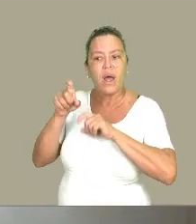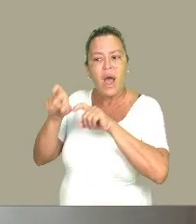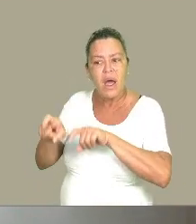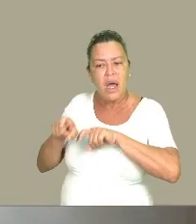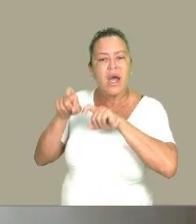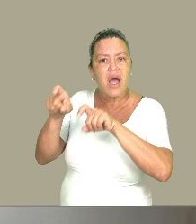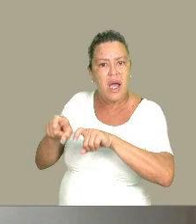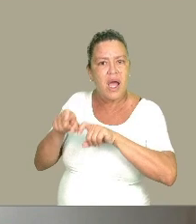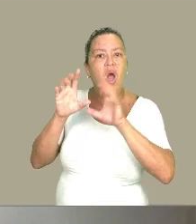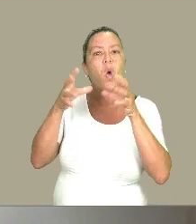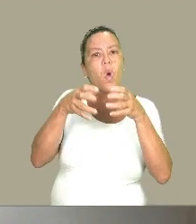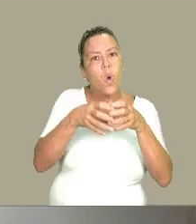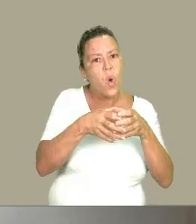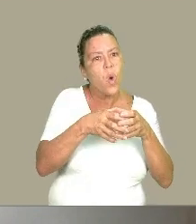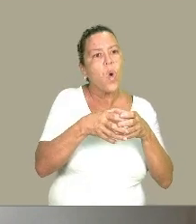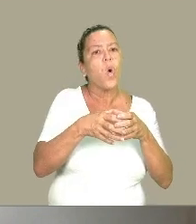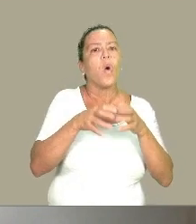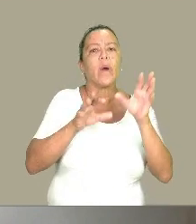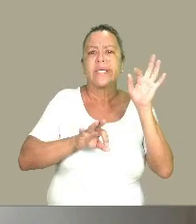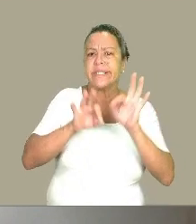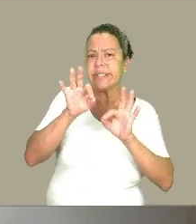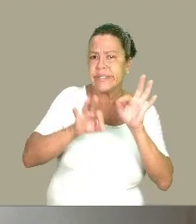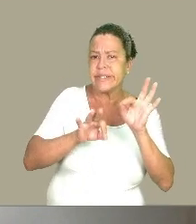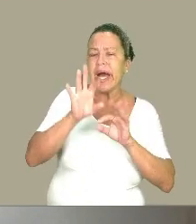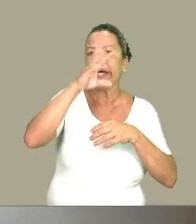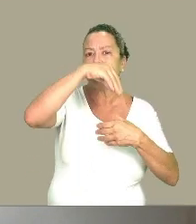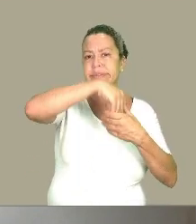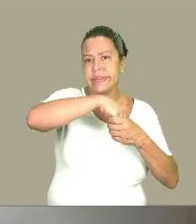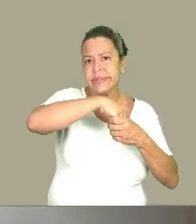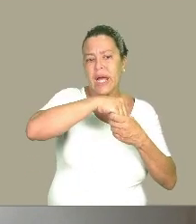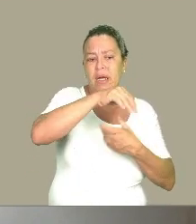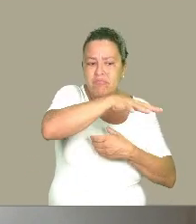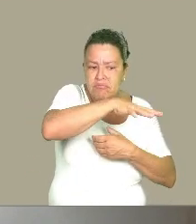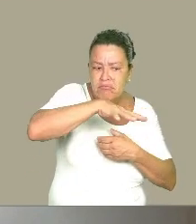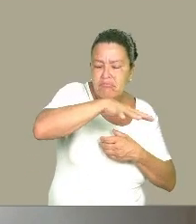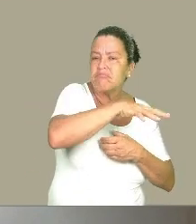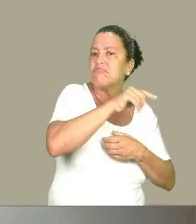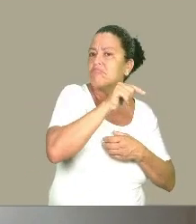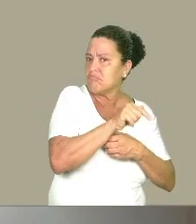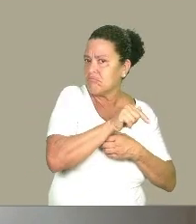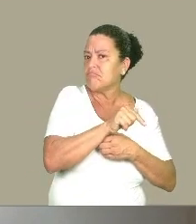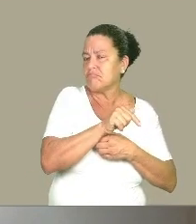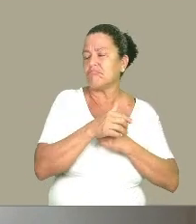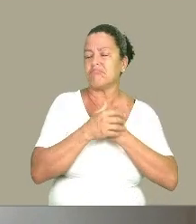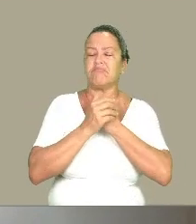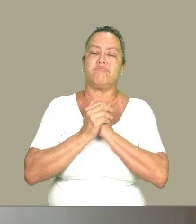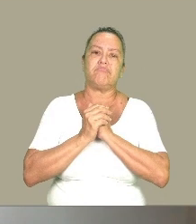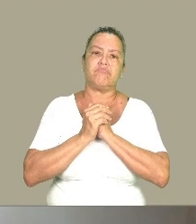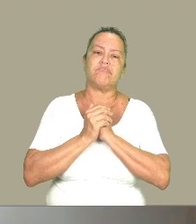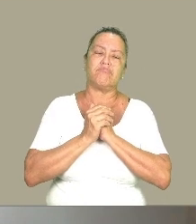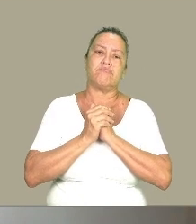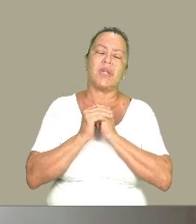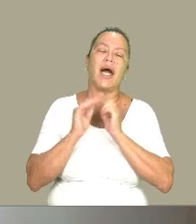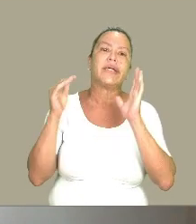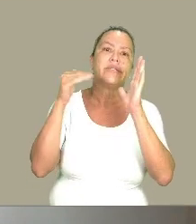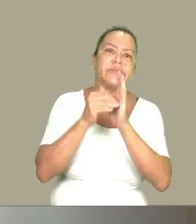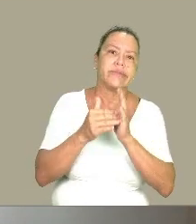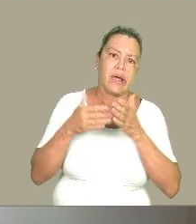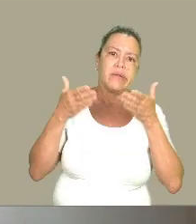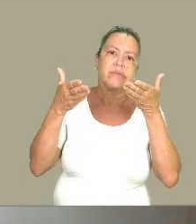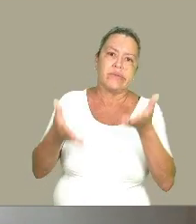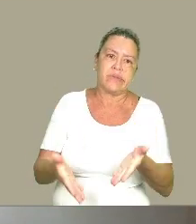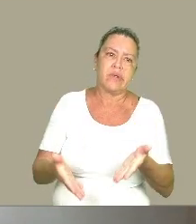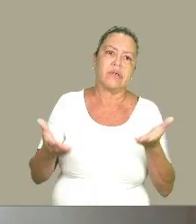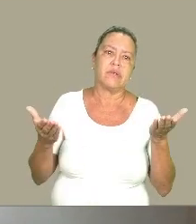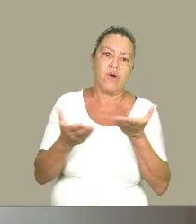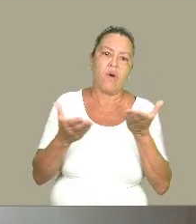em agrupamentos cada vez mais organizados, dentro de uma mesma habitação, dentro de um mesmo local, até chegarmos, isso aí a gente está falando de